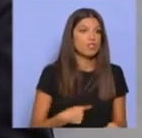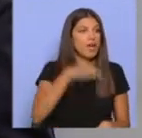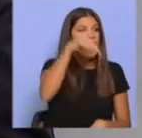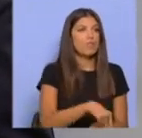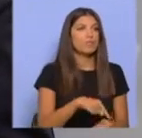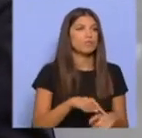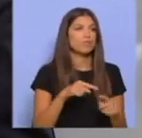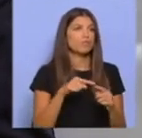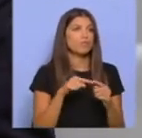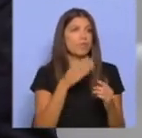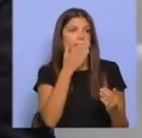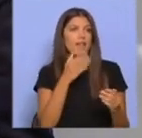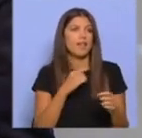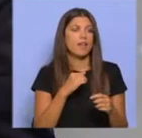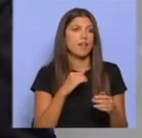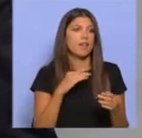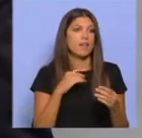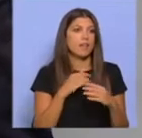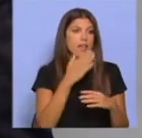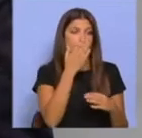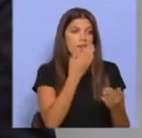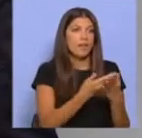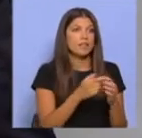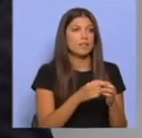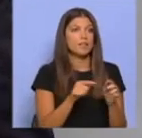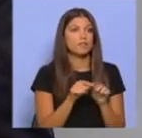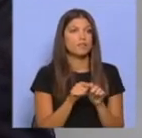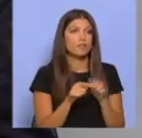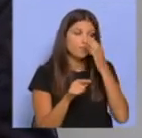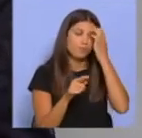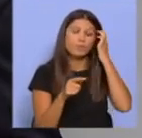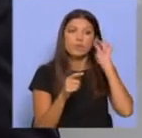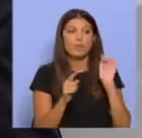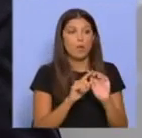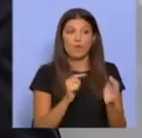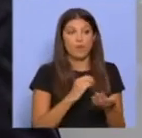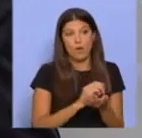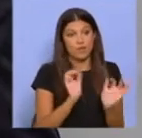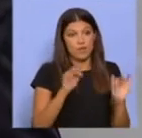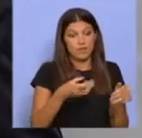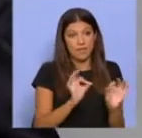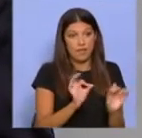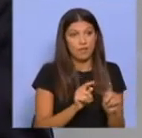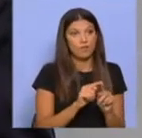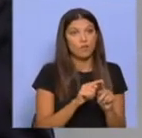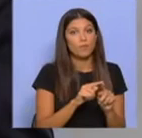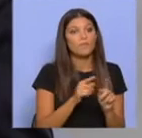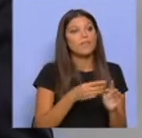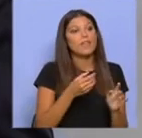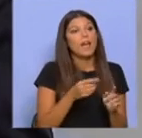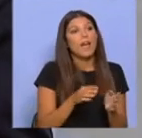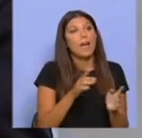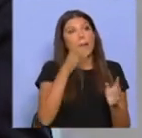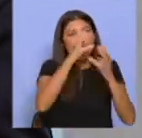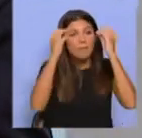reação a convite, desde logo do governo chinês, que não houve, que todos se juntassem no combate a